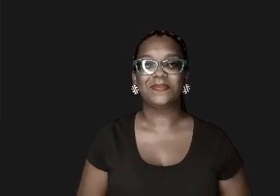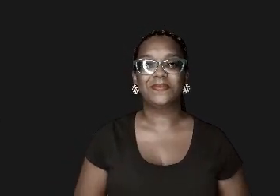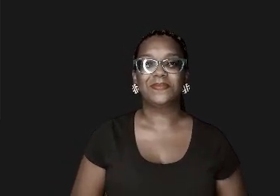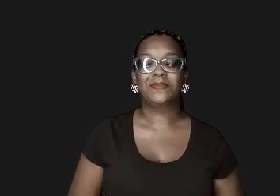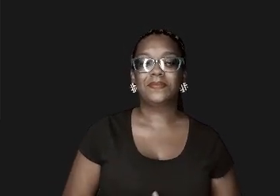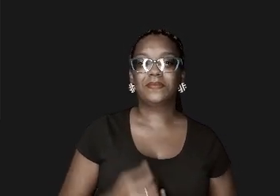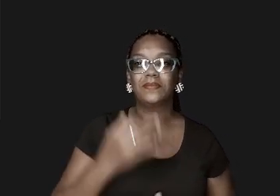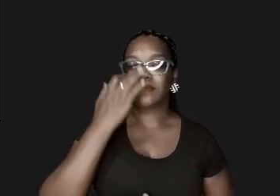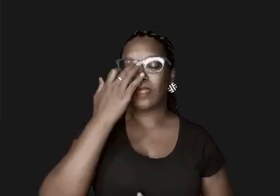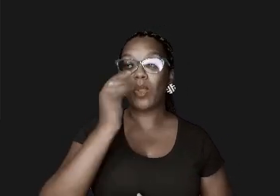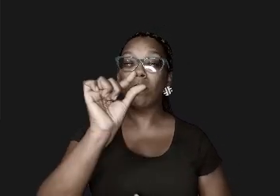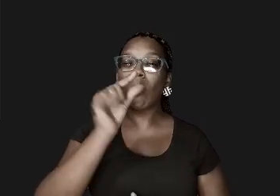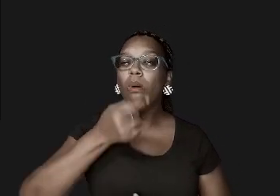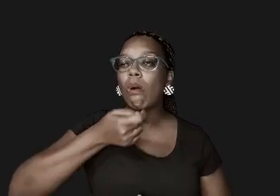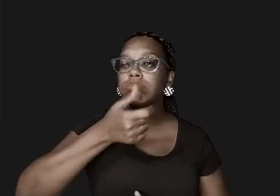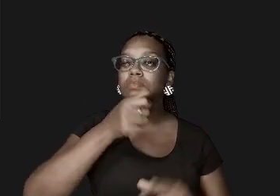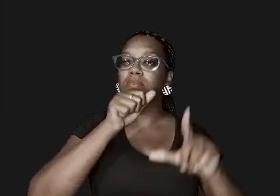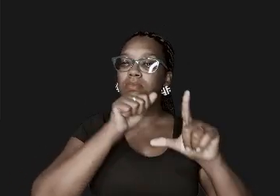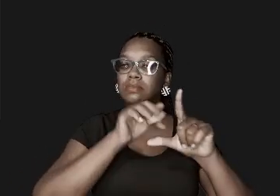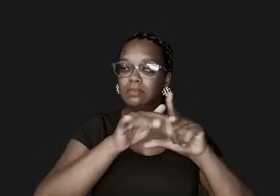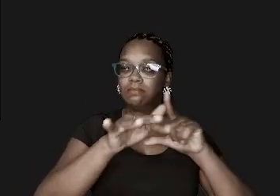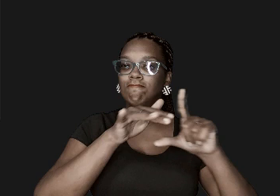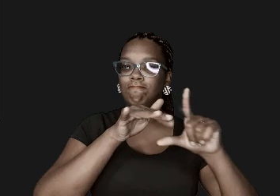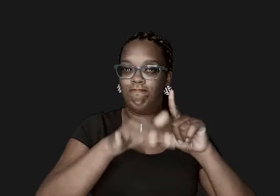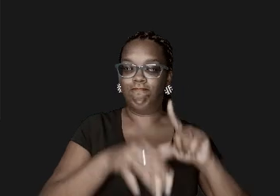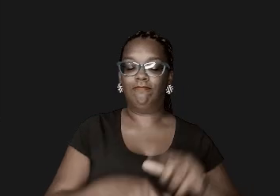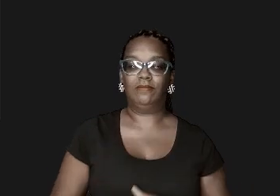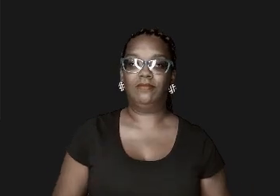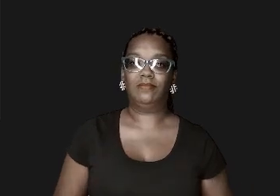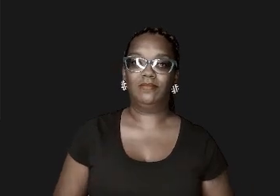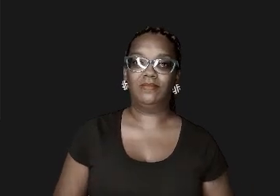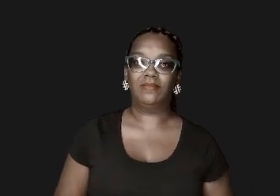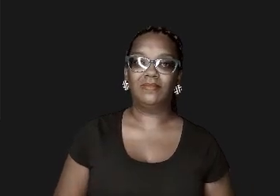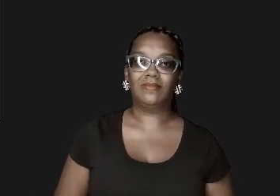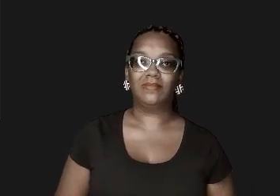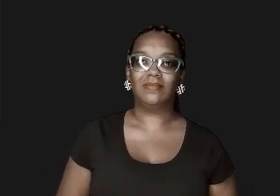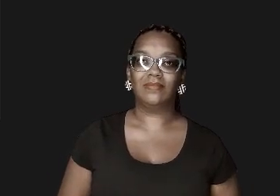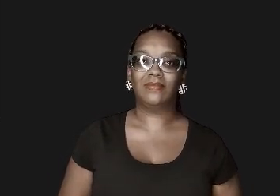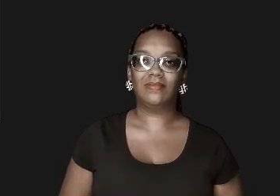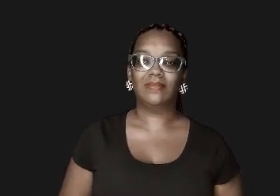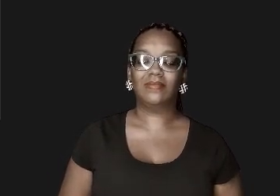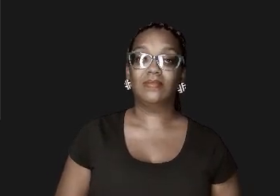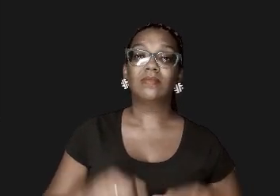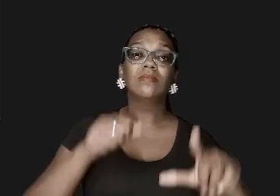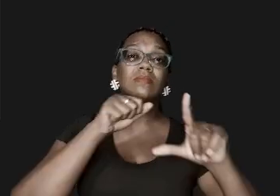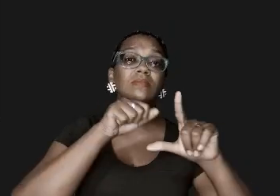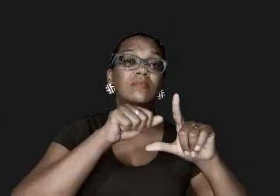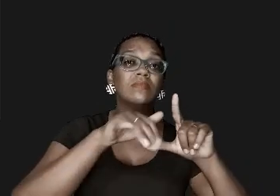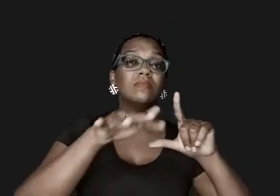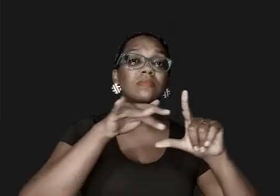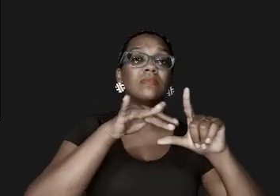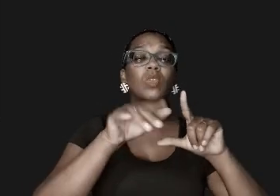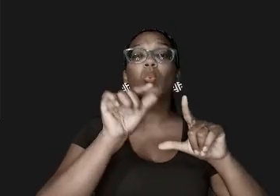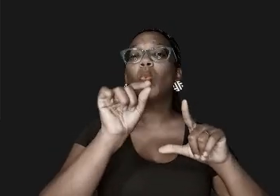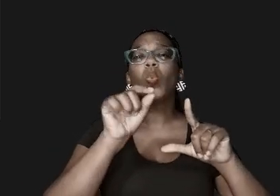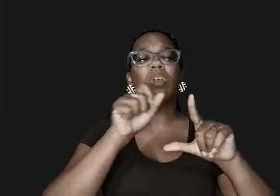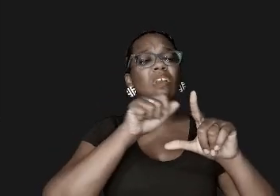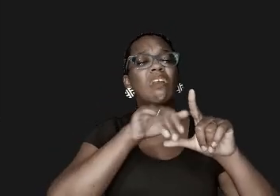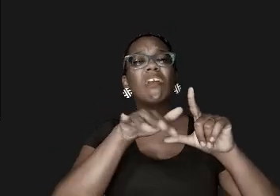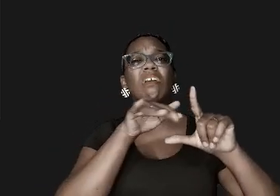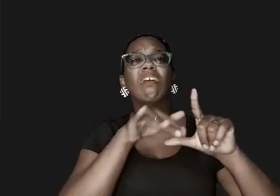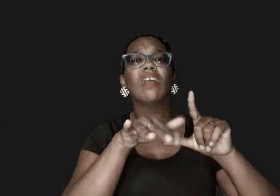eu tinha um fãs Mas é bom um pouco dessa semente dos influências